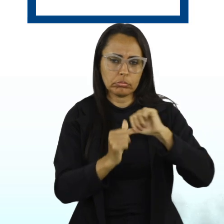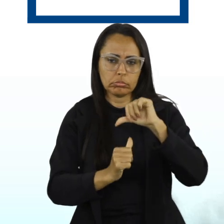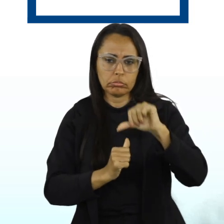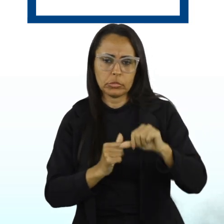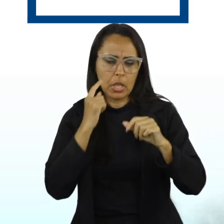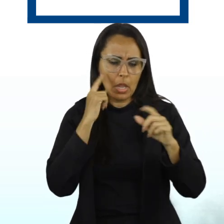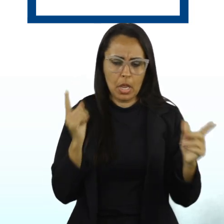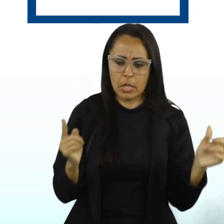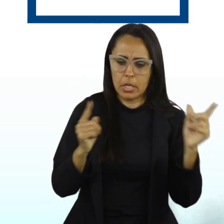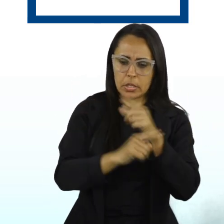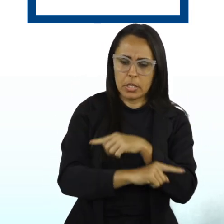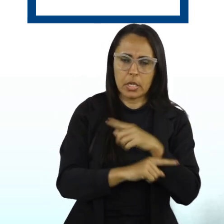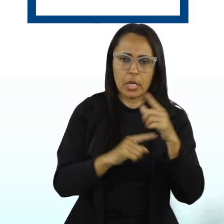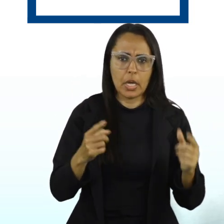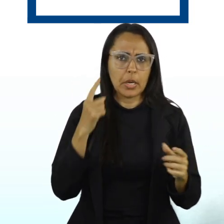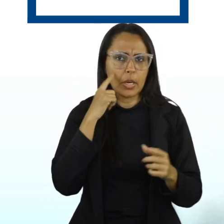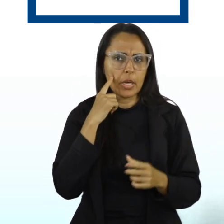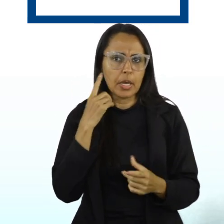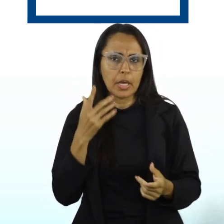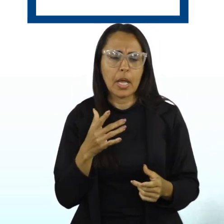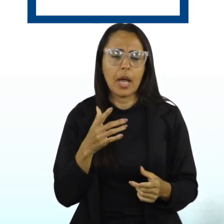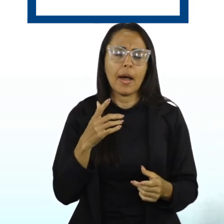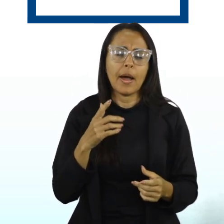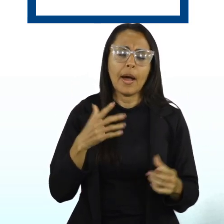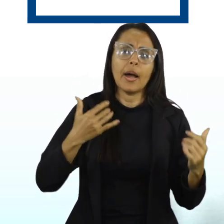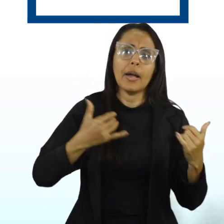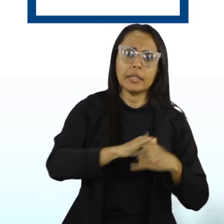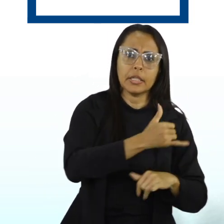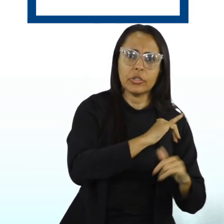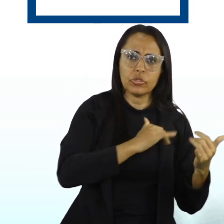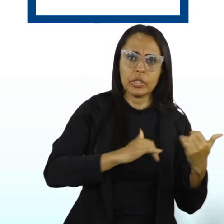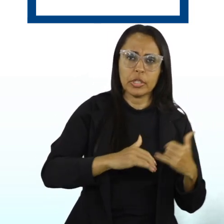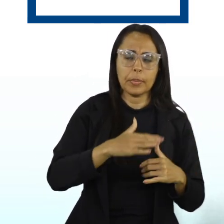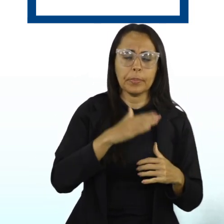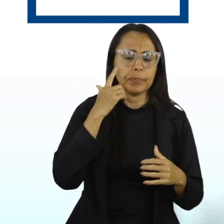É como se fosse uma gangorra. A energia cinética se transforma em